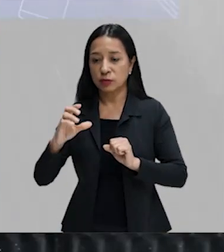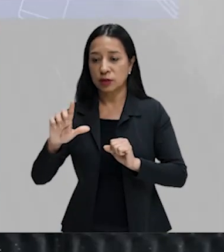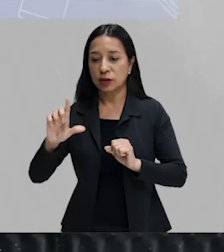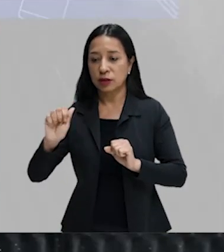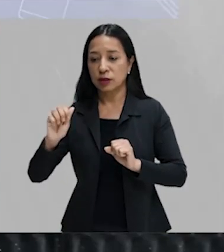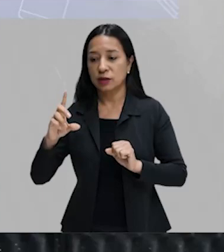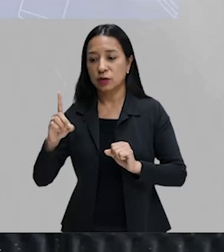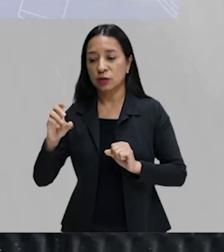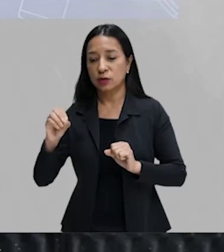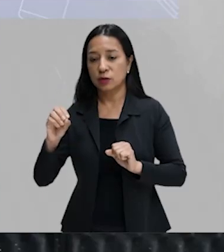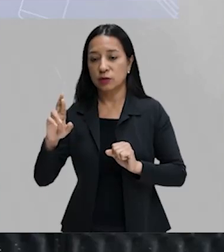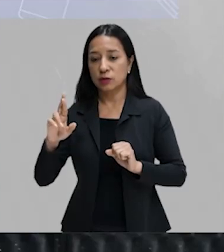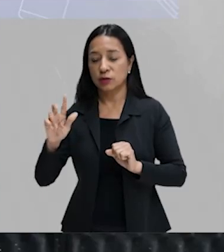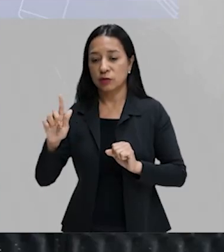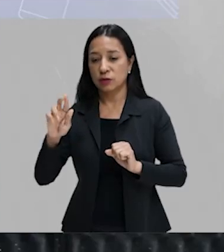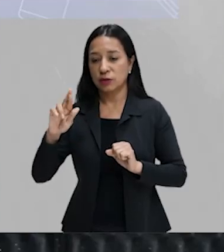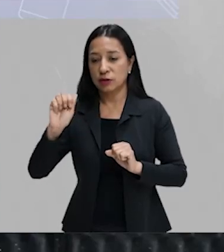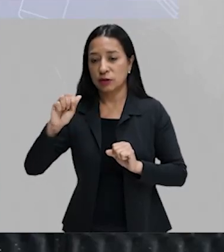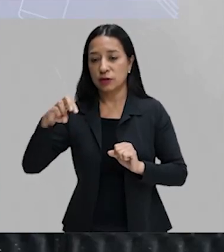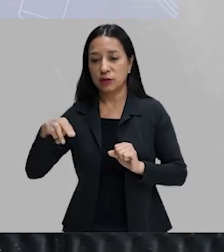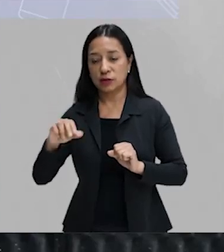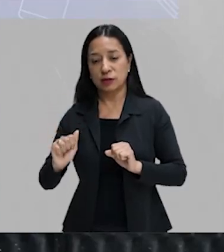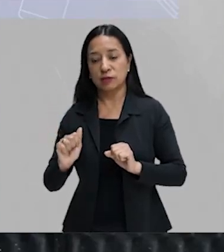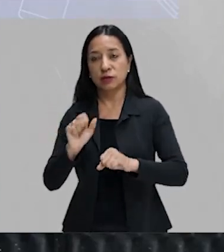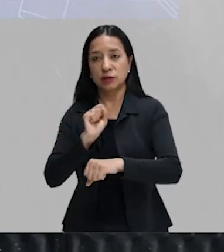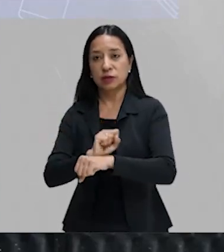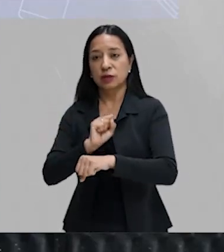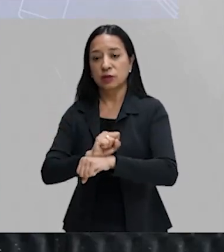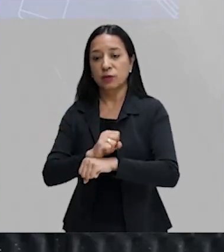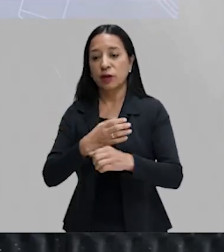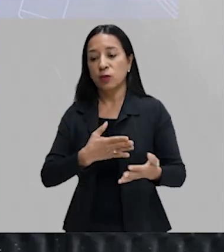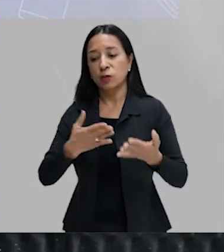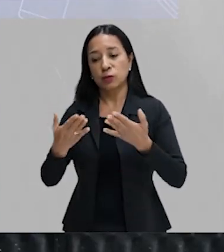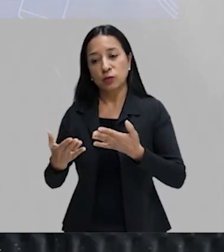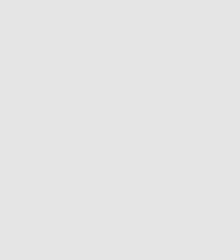Aguardo vocês na próxima aula. Fiquem com Deus e até mais.